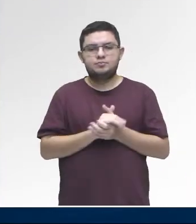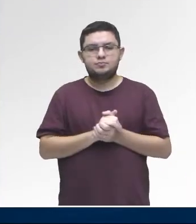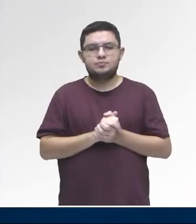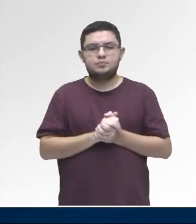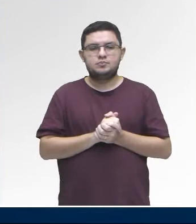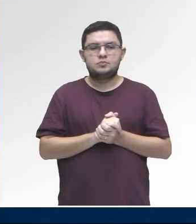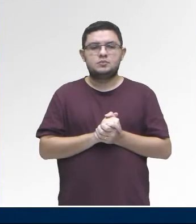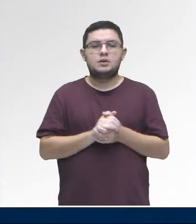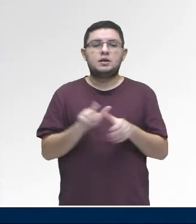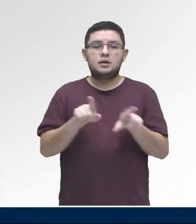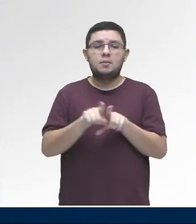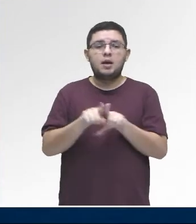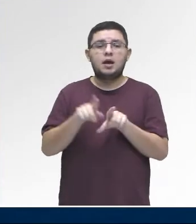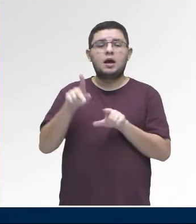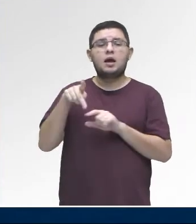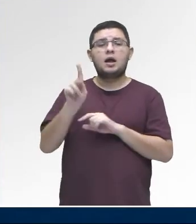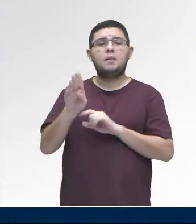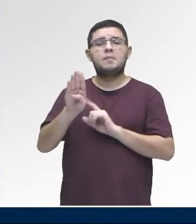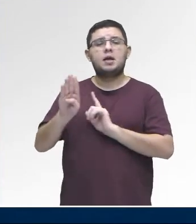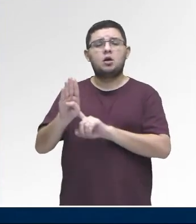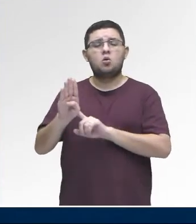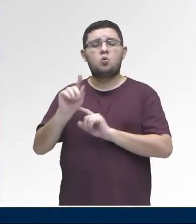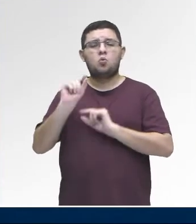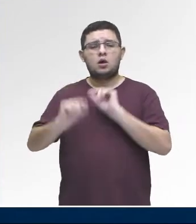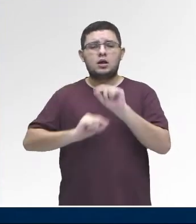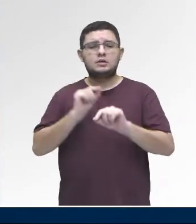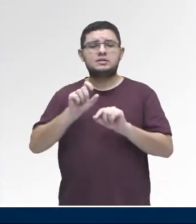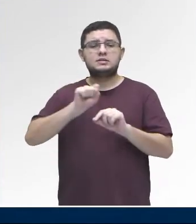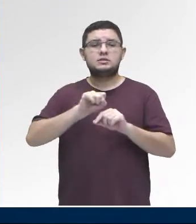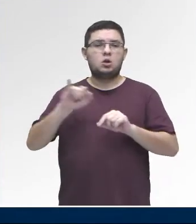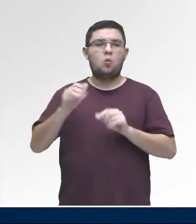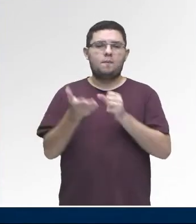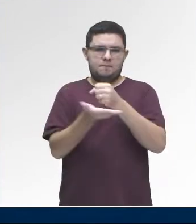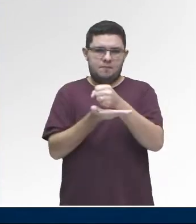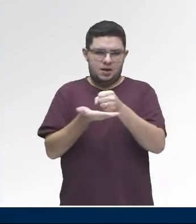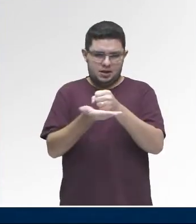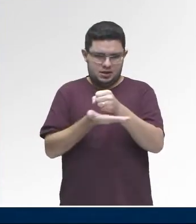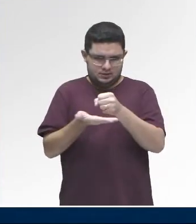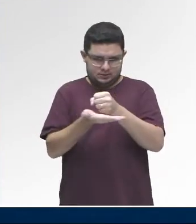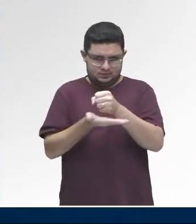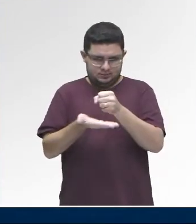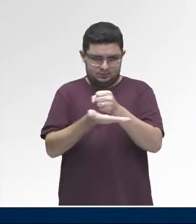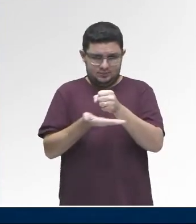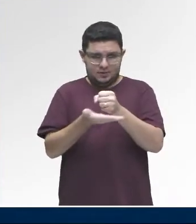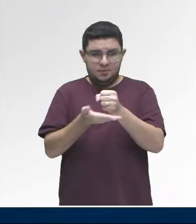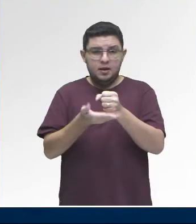Kb quando é uma base que está